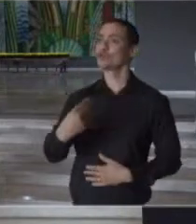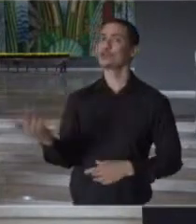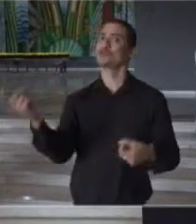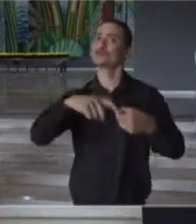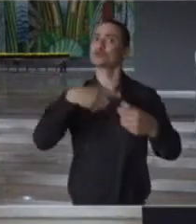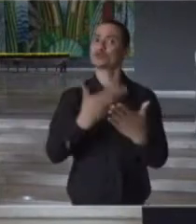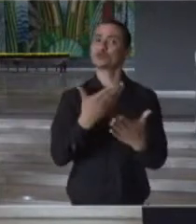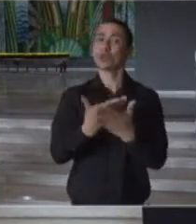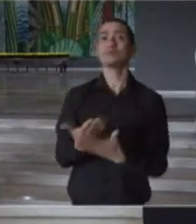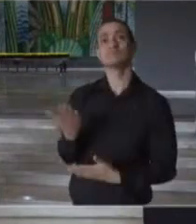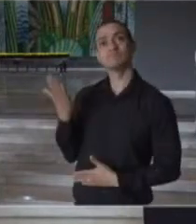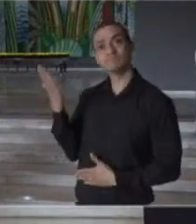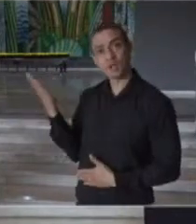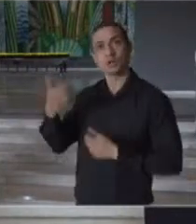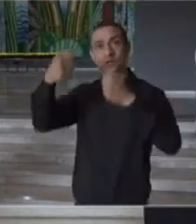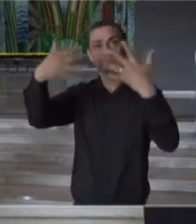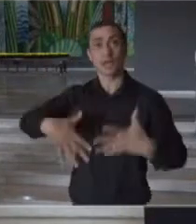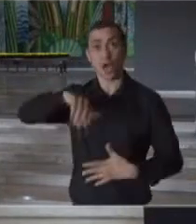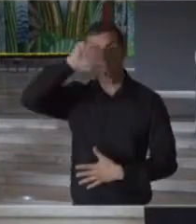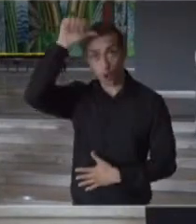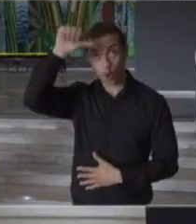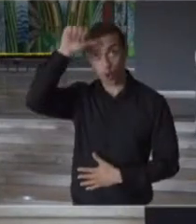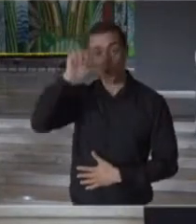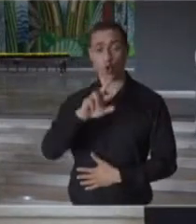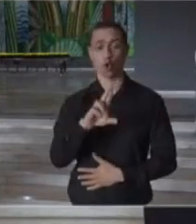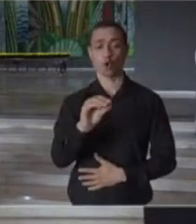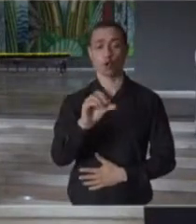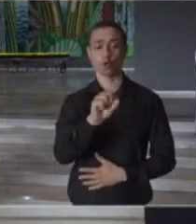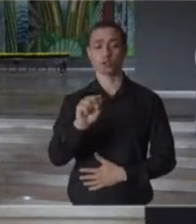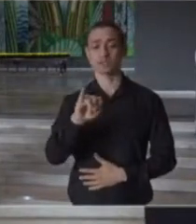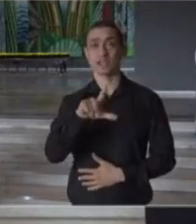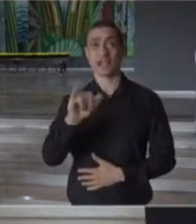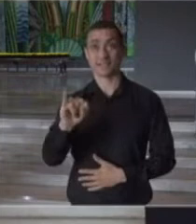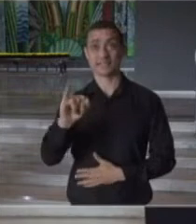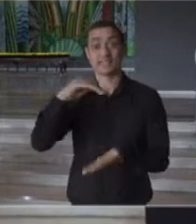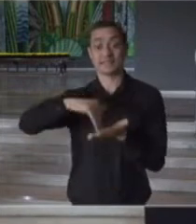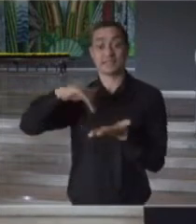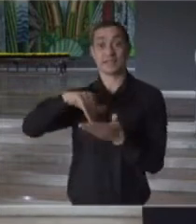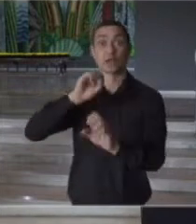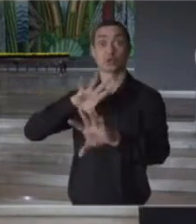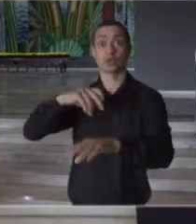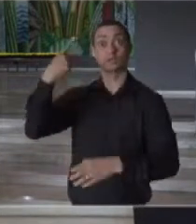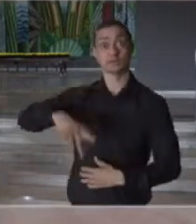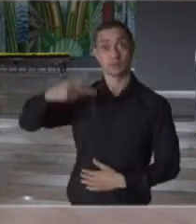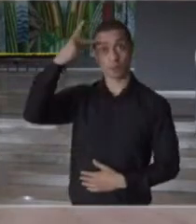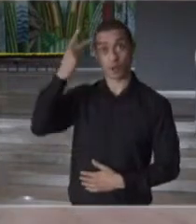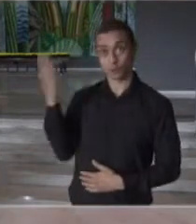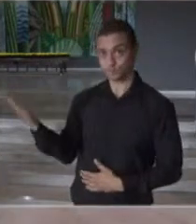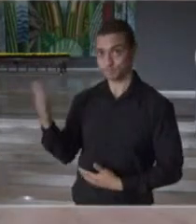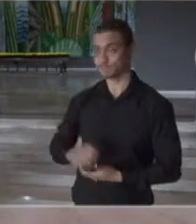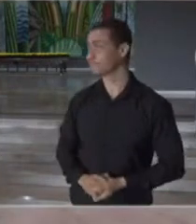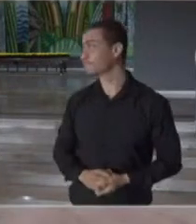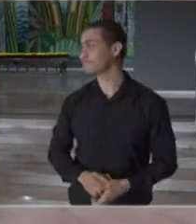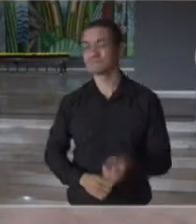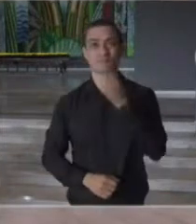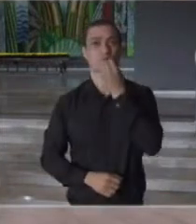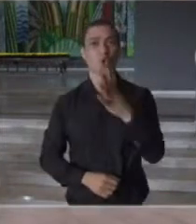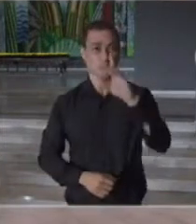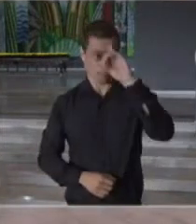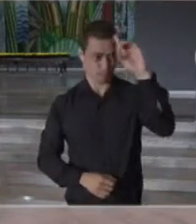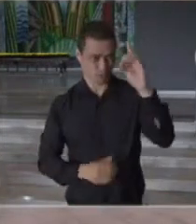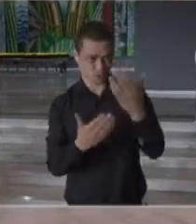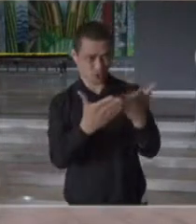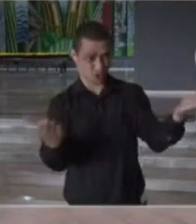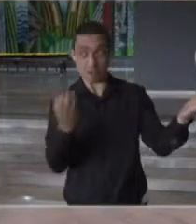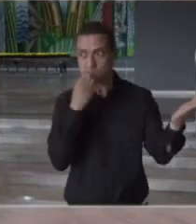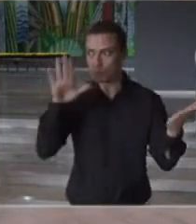Eu peço agora a palavra de Rocieli Soares, secretário da Educação do Estado de São Paulo. Rocieli. Bom dia a todos,